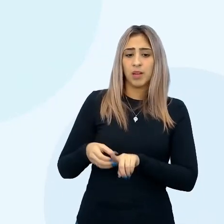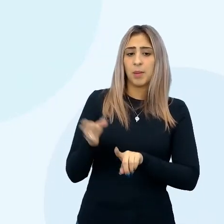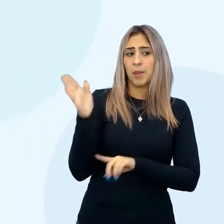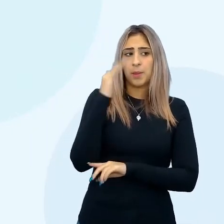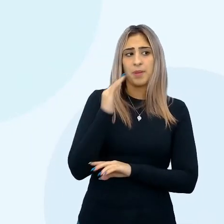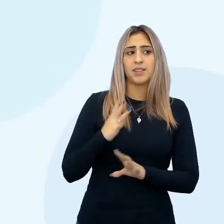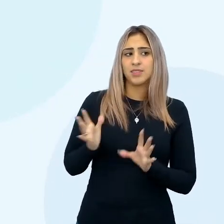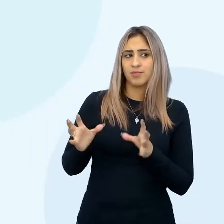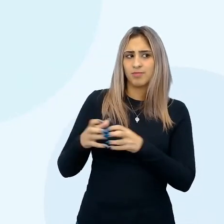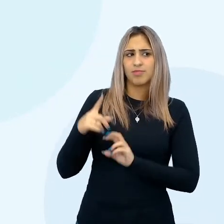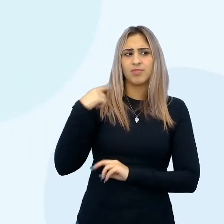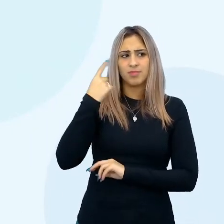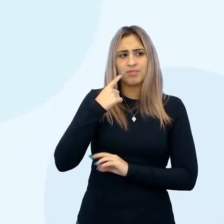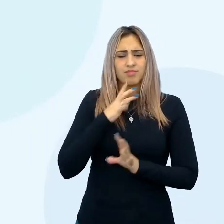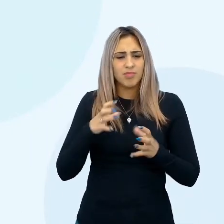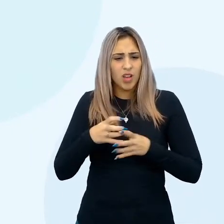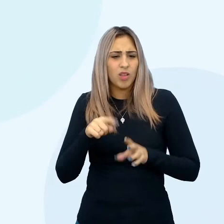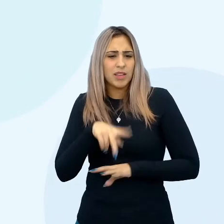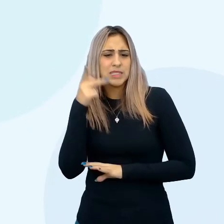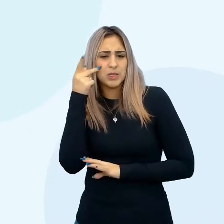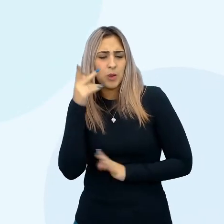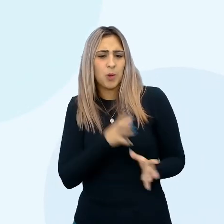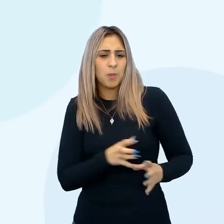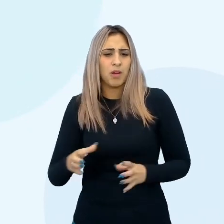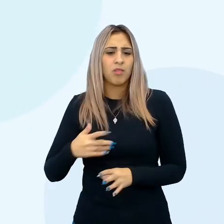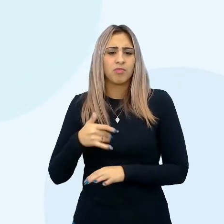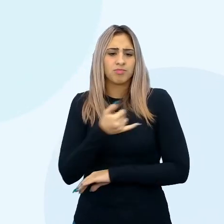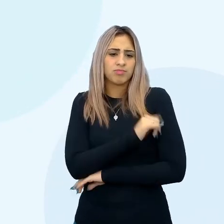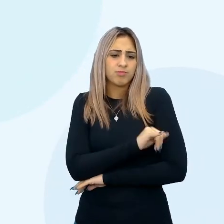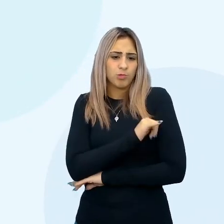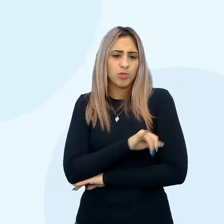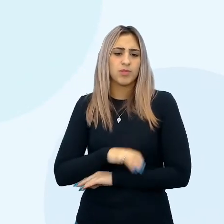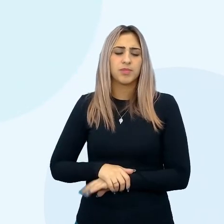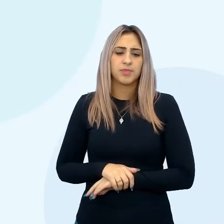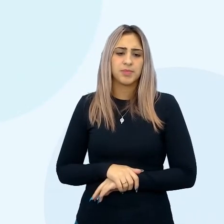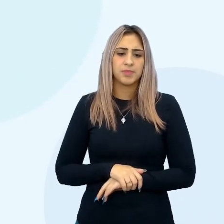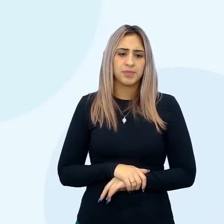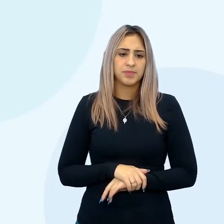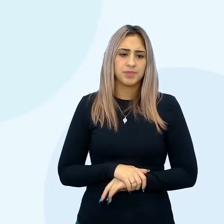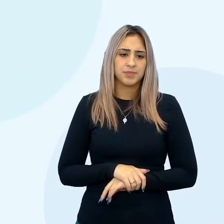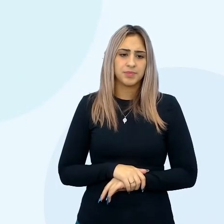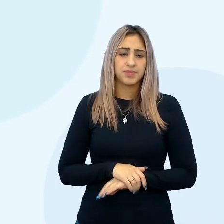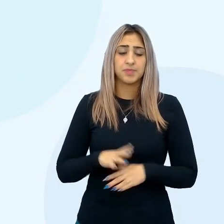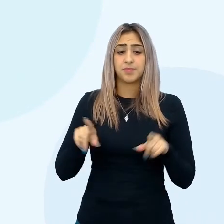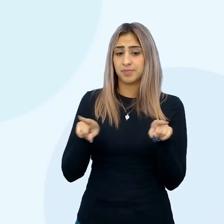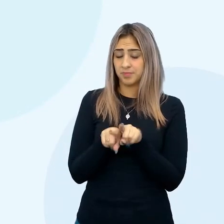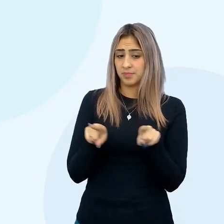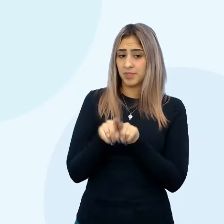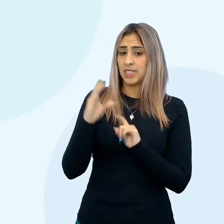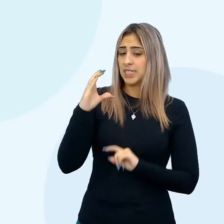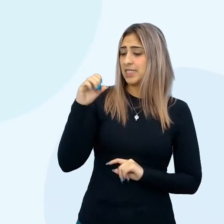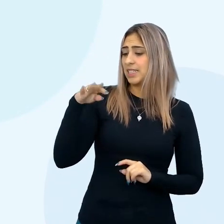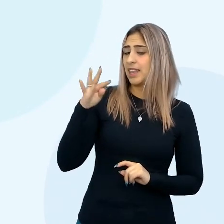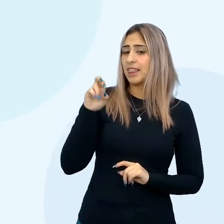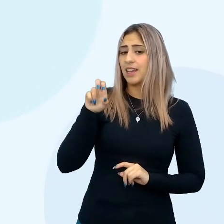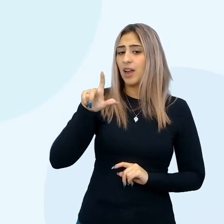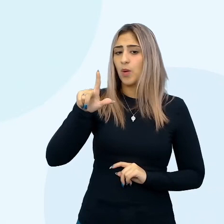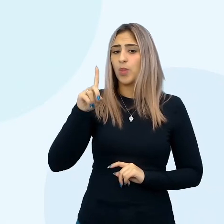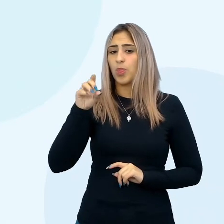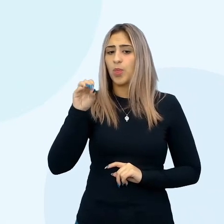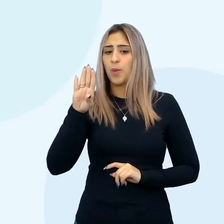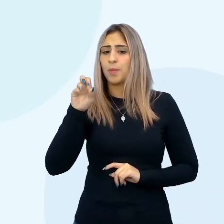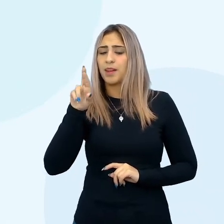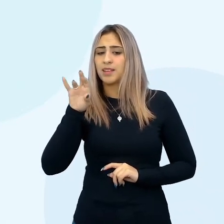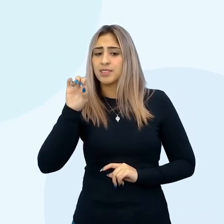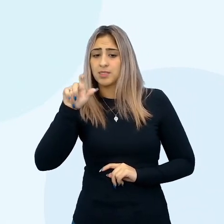loucão. Ele sai lá de Roraima, vai para São Paulo, passa pelo Rio. Macunaíma é um filme doido. Assista esse filme. Tá aqui, ó. Central do Brasil. Eu coloquei 3